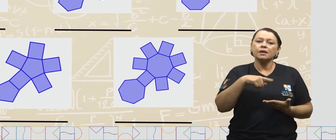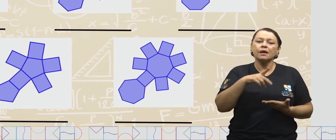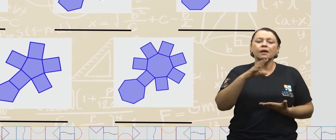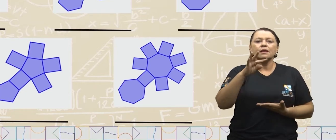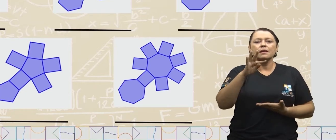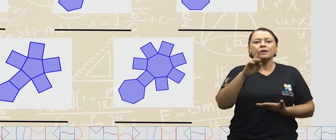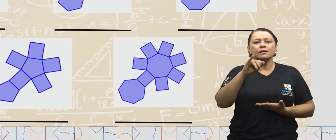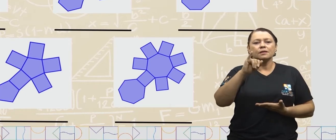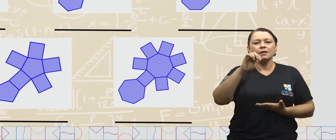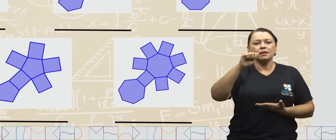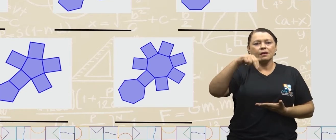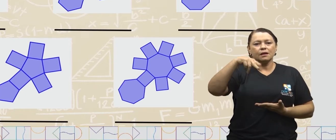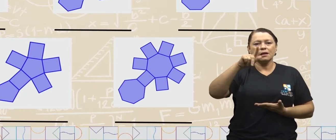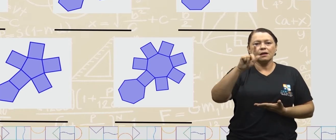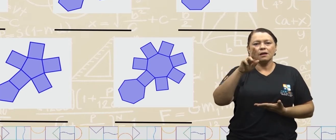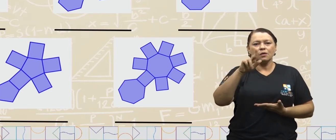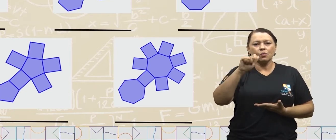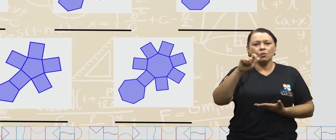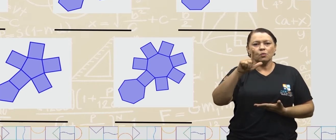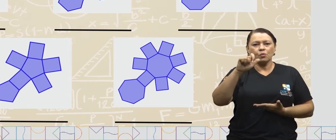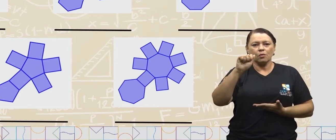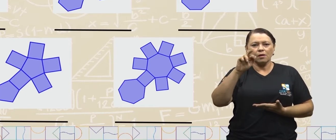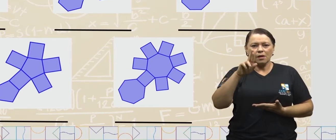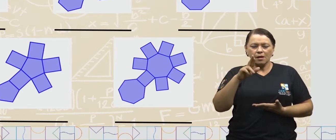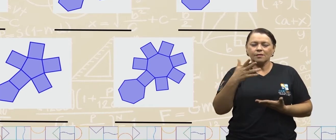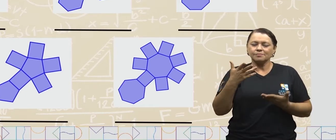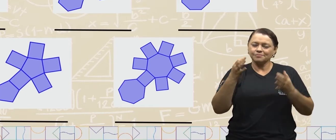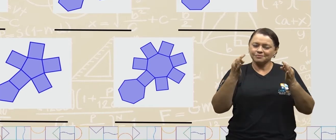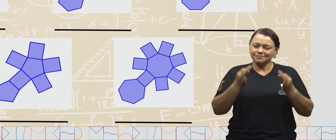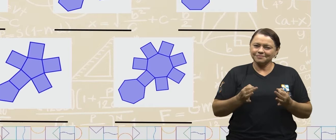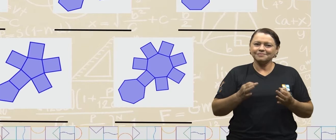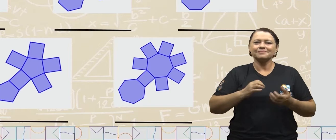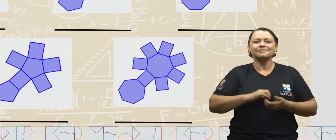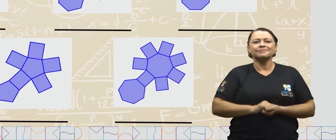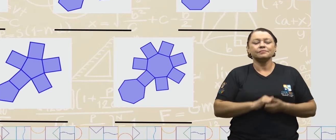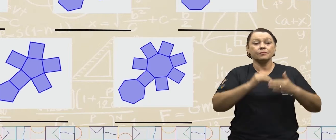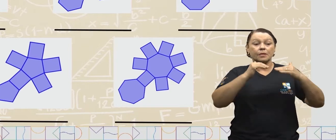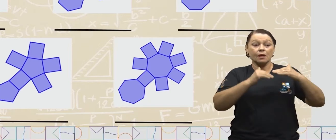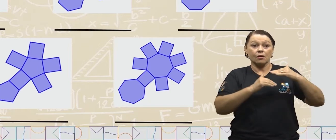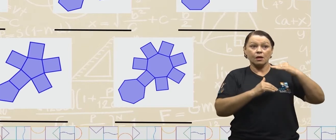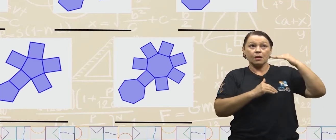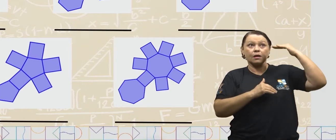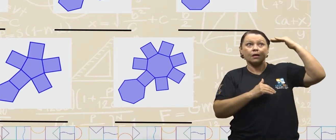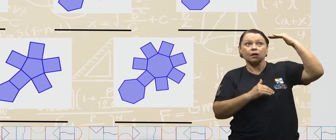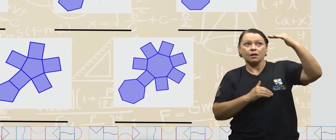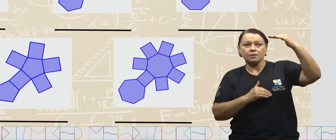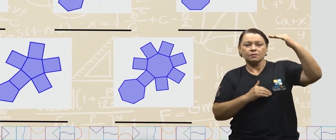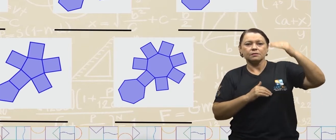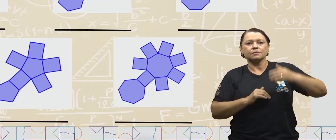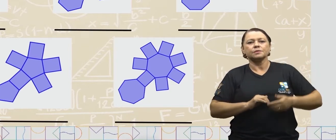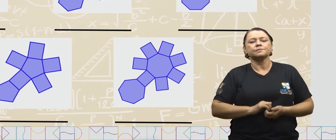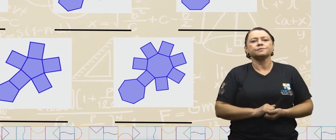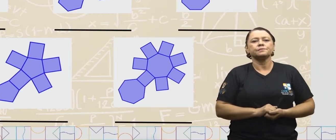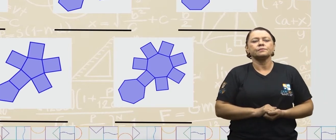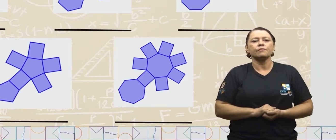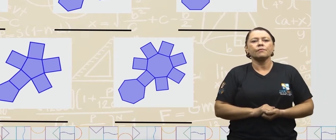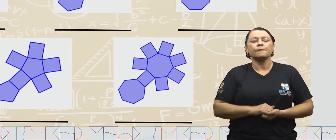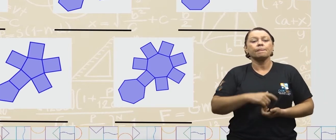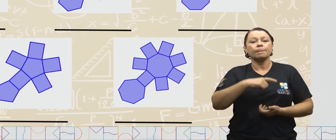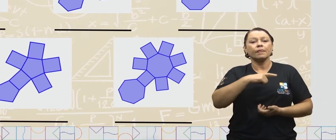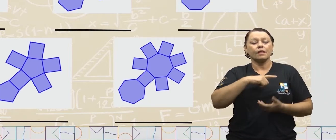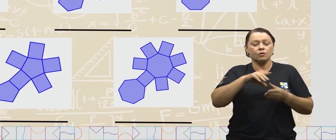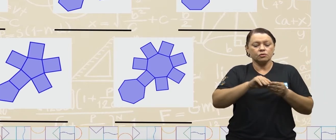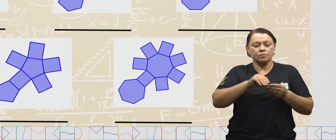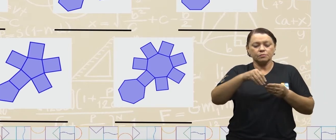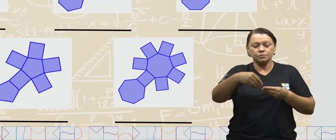prisma triangular, muito bem. Agora vamos ver a planificação aí acima, tá bom? Na sequência, temos aí